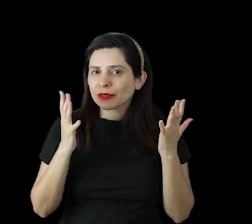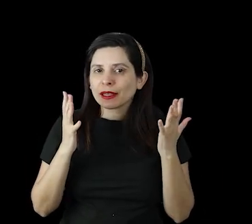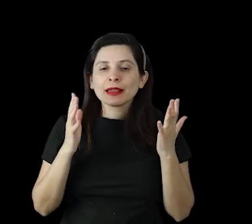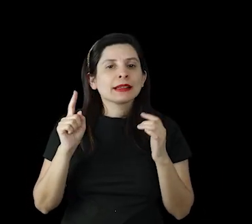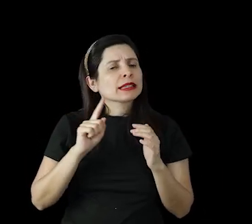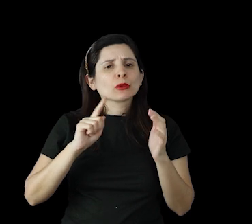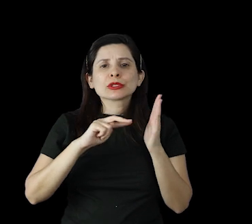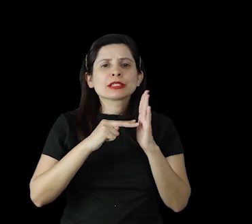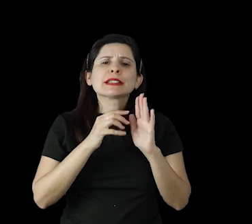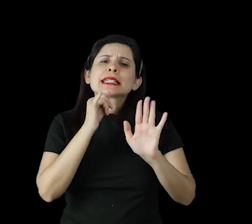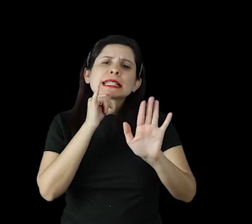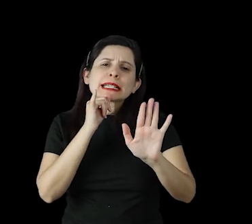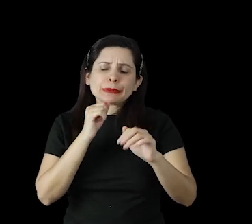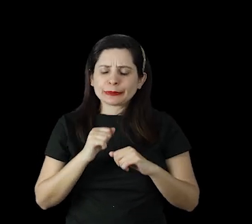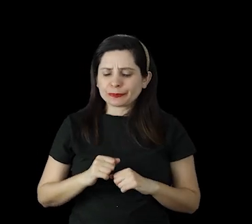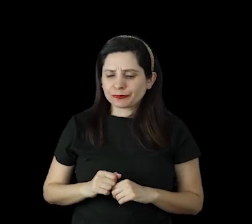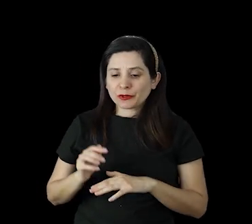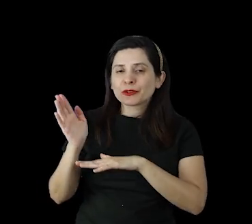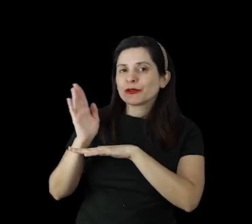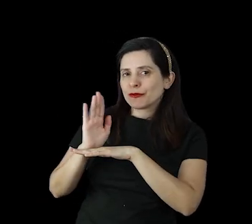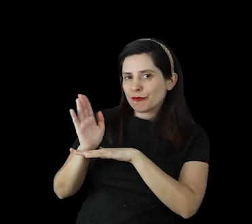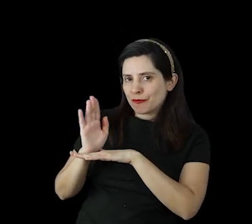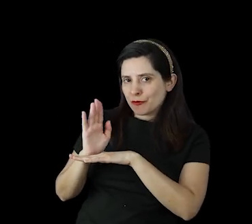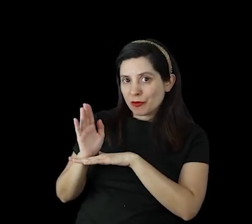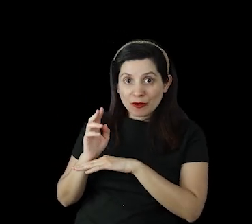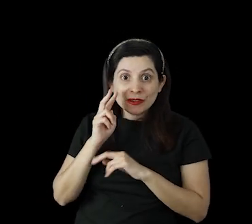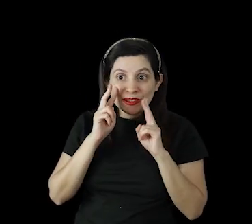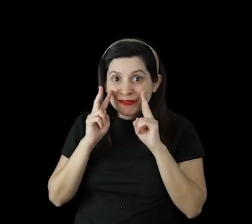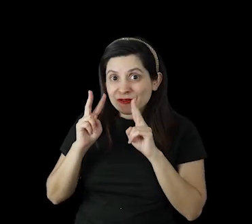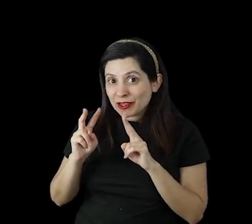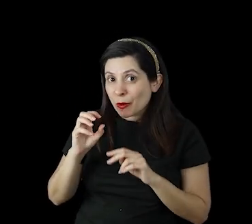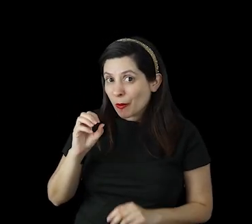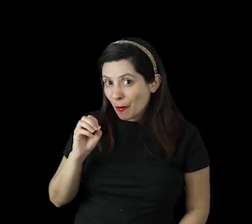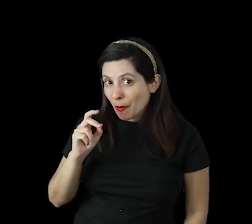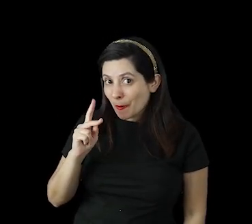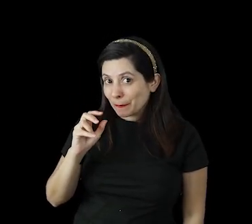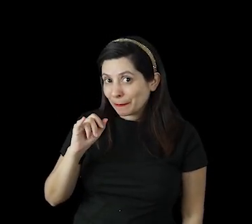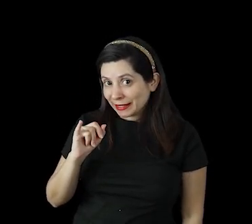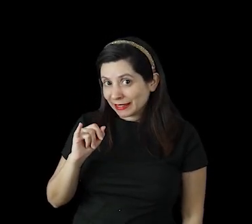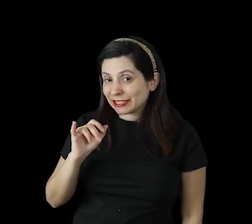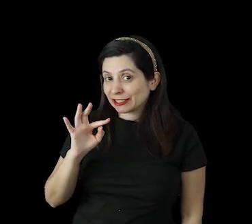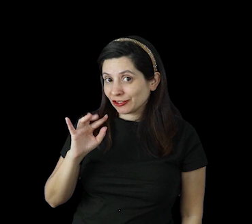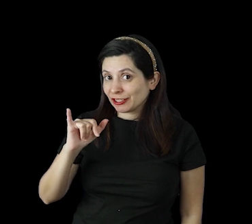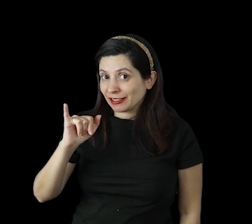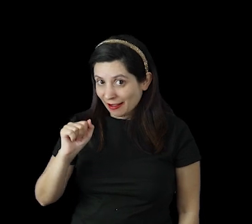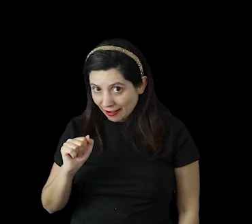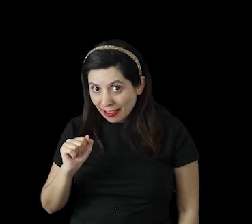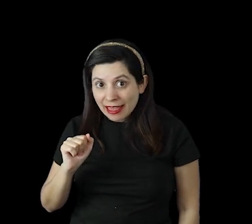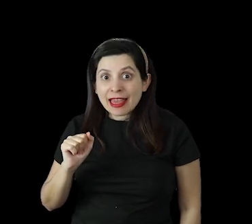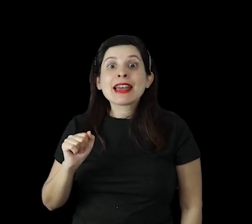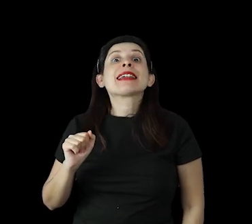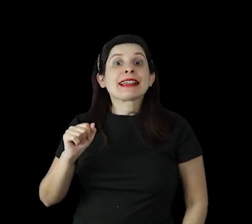quer dizer, por exemplo, vamos pegar um filme, o Okja. Vocês viram o Okja? Tá na Netflix. Eu até parei para estudar o